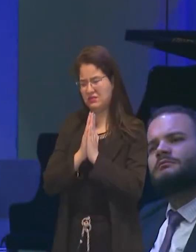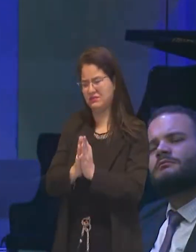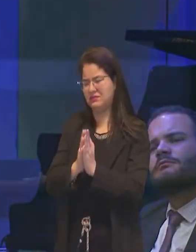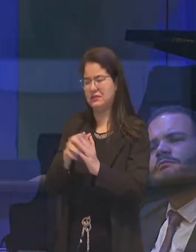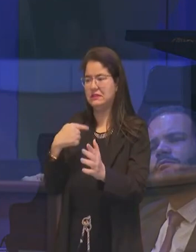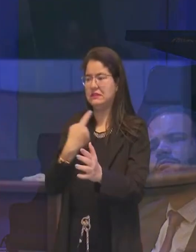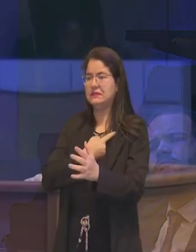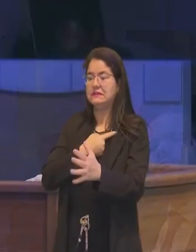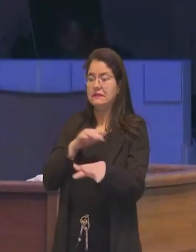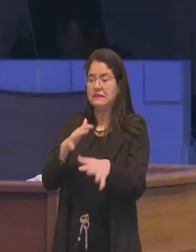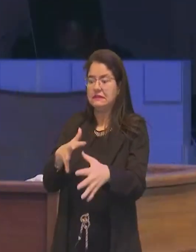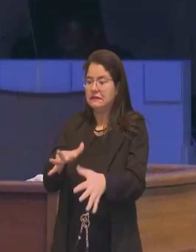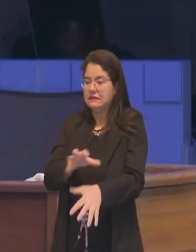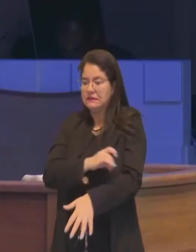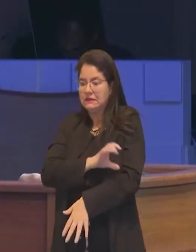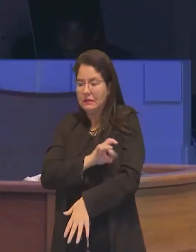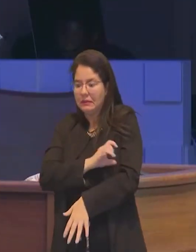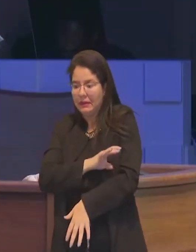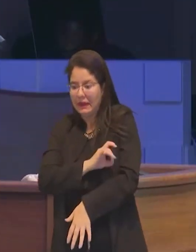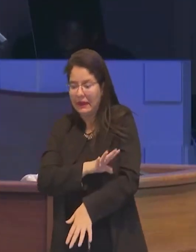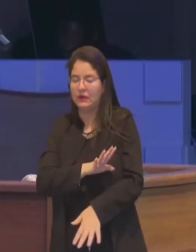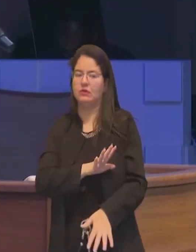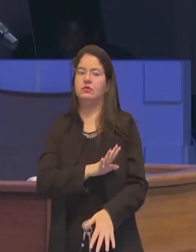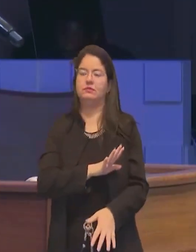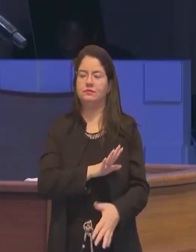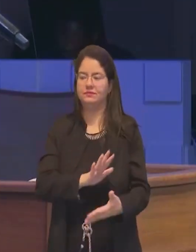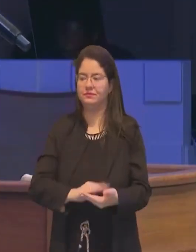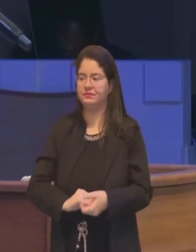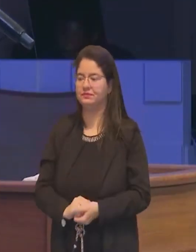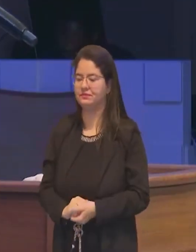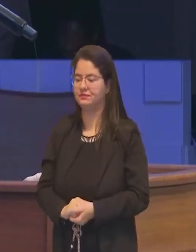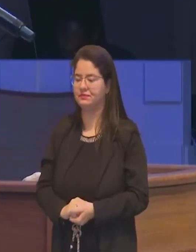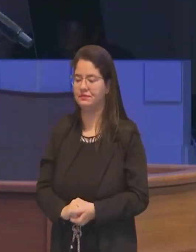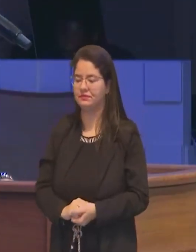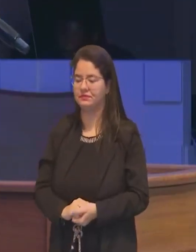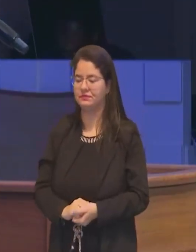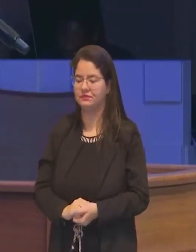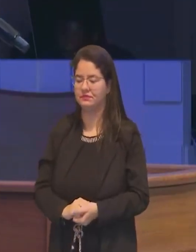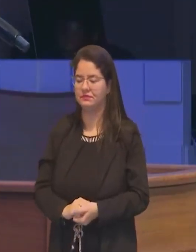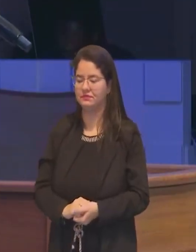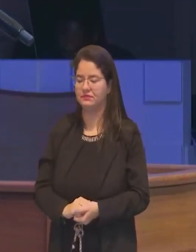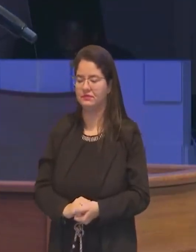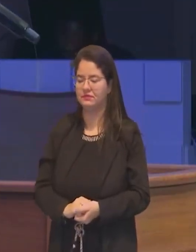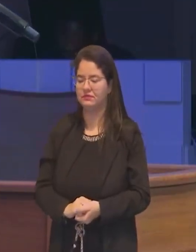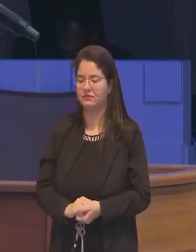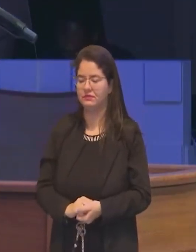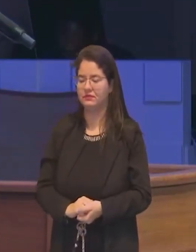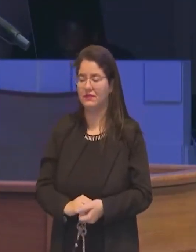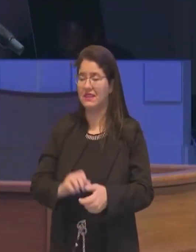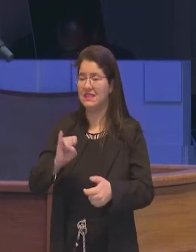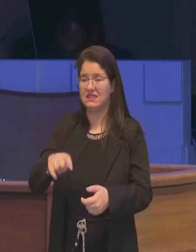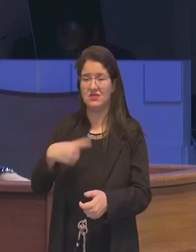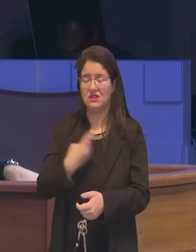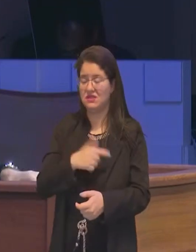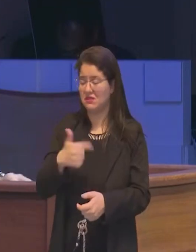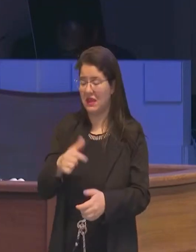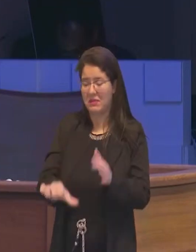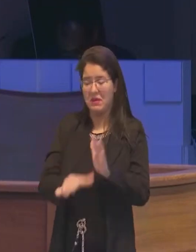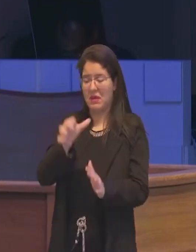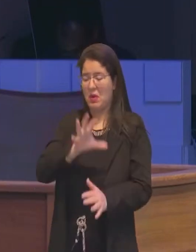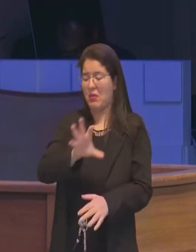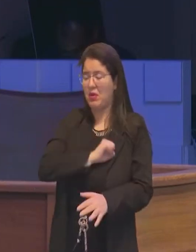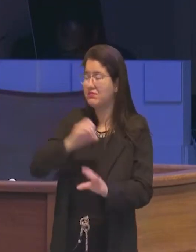trememos de medo ao ouvirmos isso, quando vivemos não no primeiro amor.